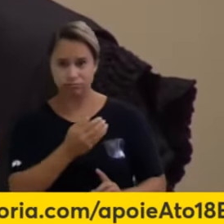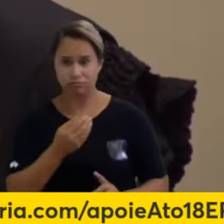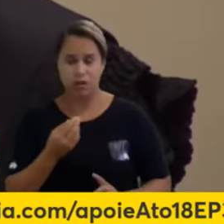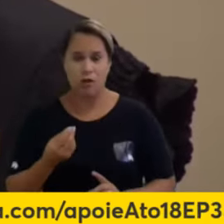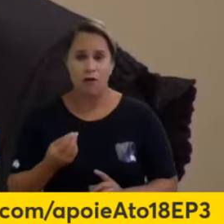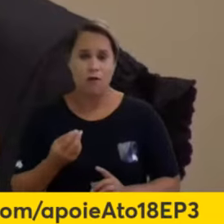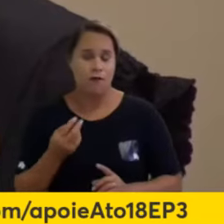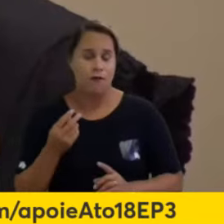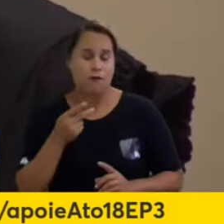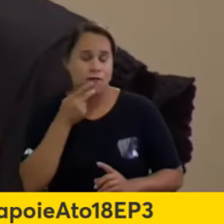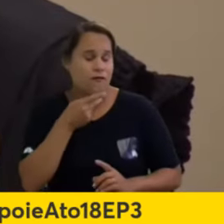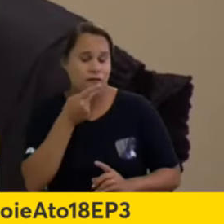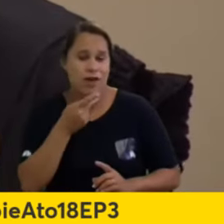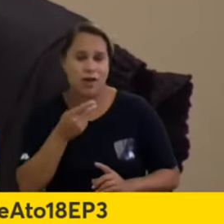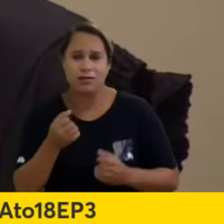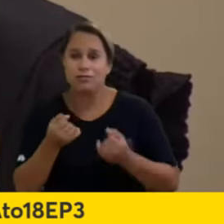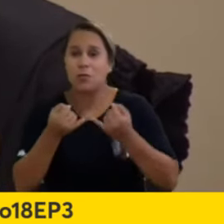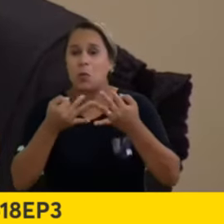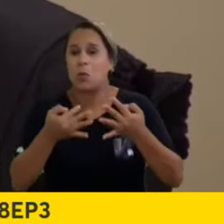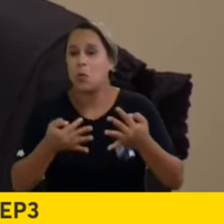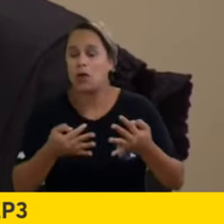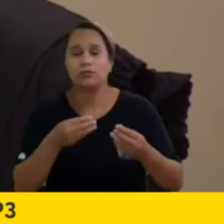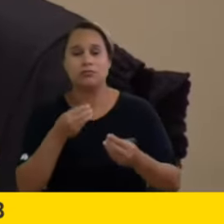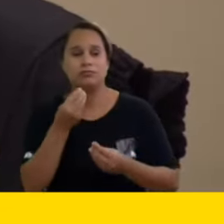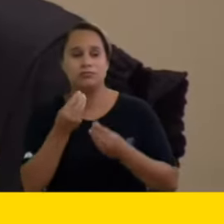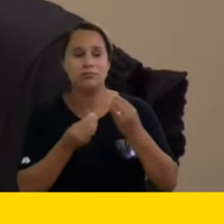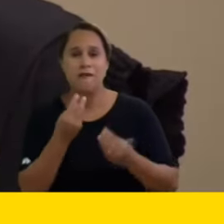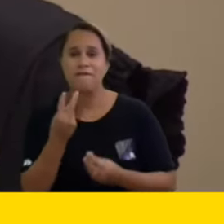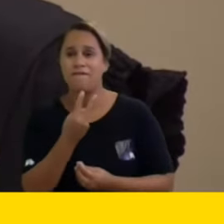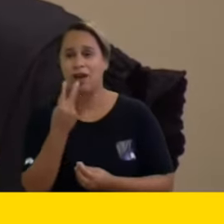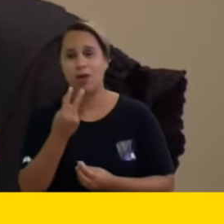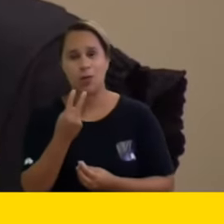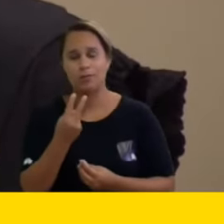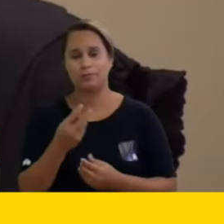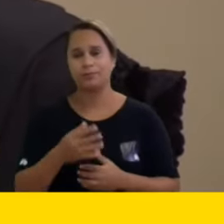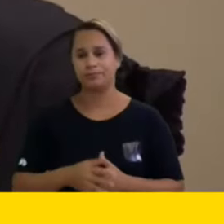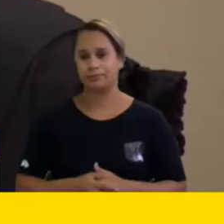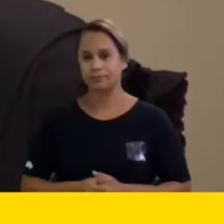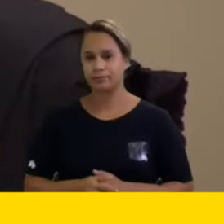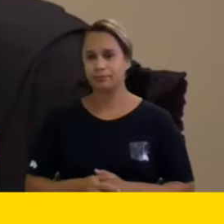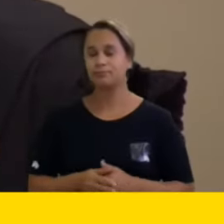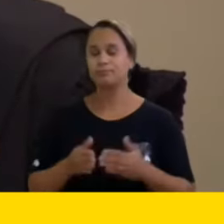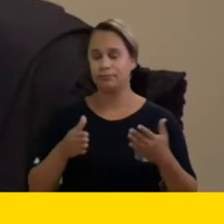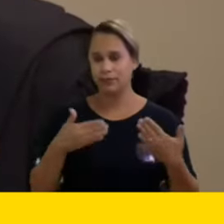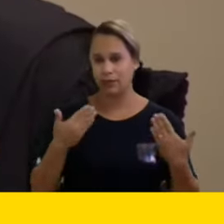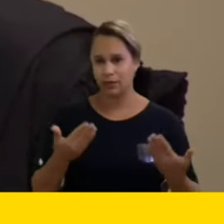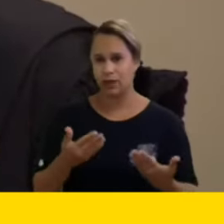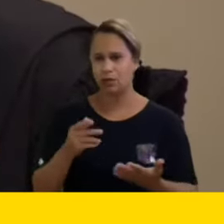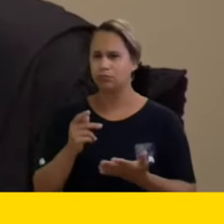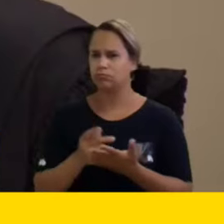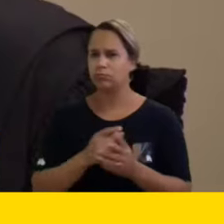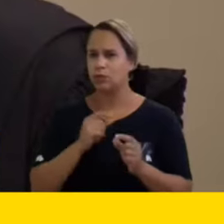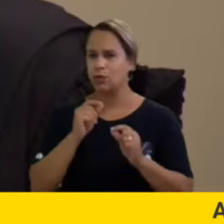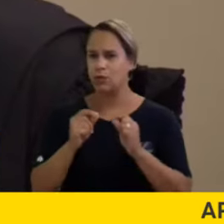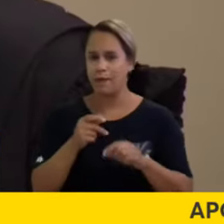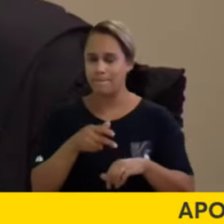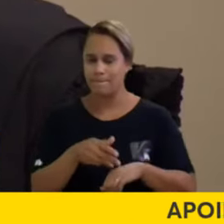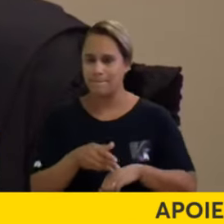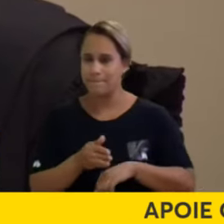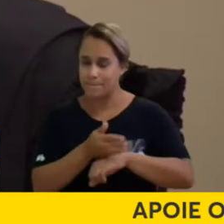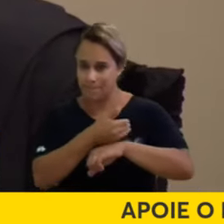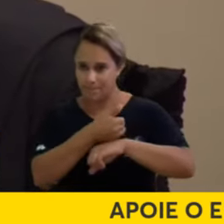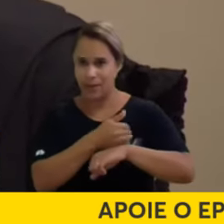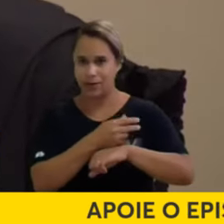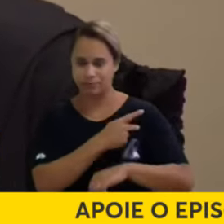mais que o candidato a nesse ponto assim como ocorrido com o período pré-candidatura presidencial os autores não demonstraram